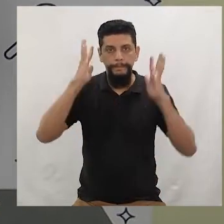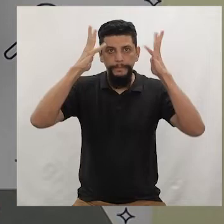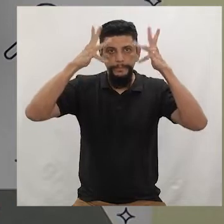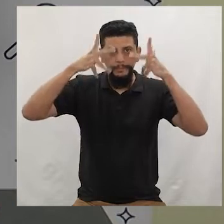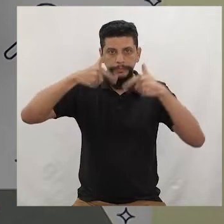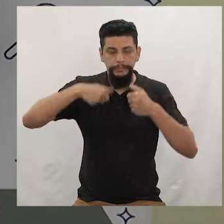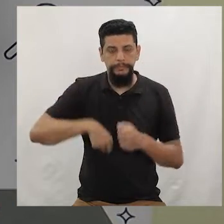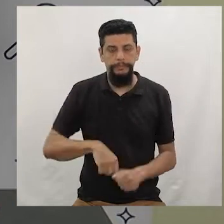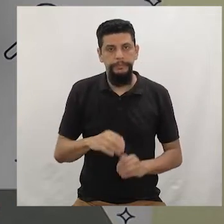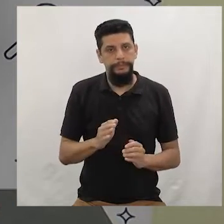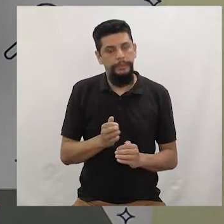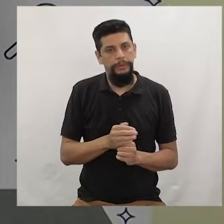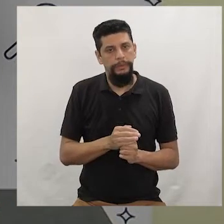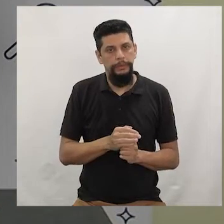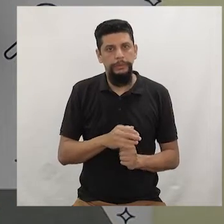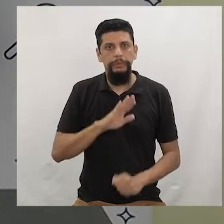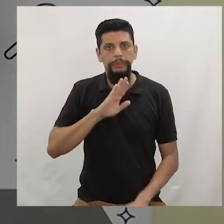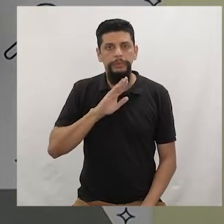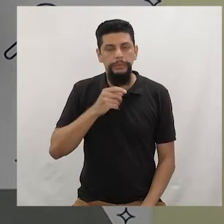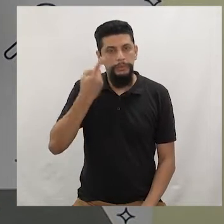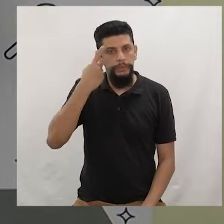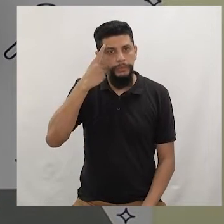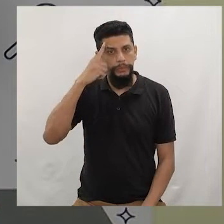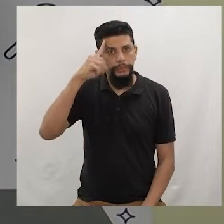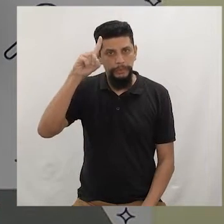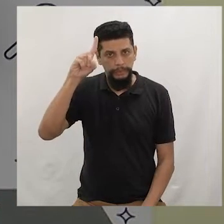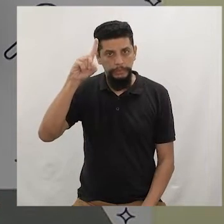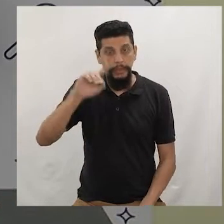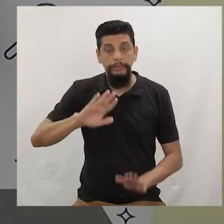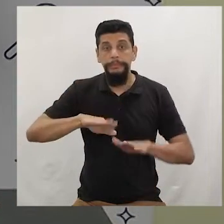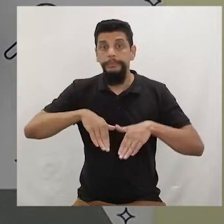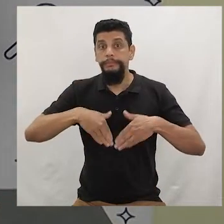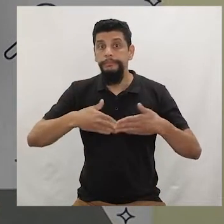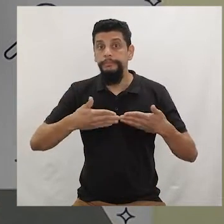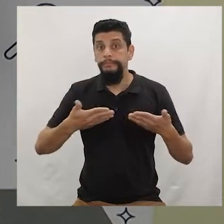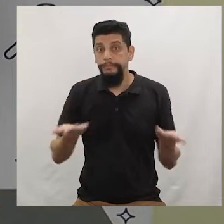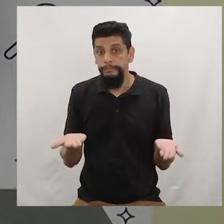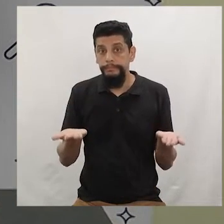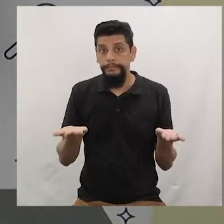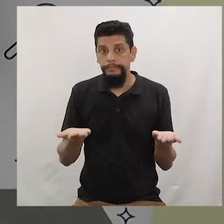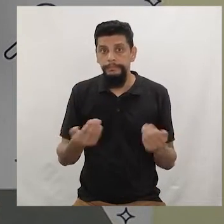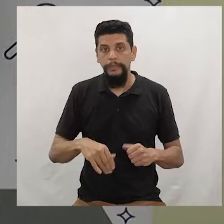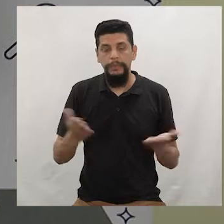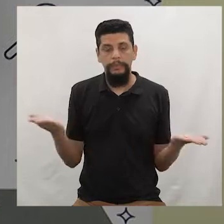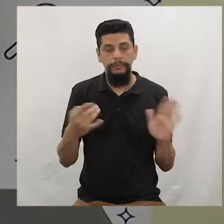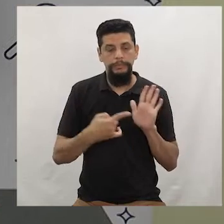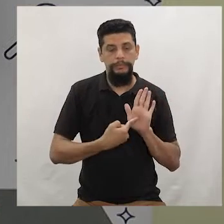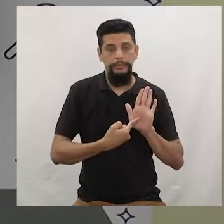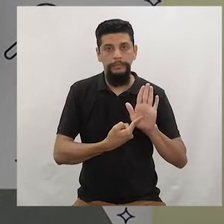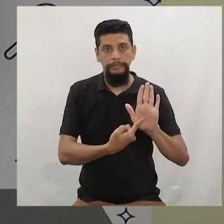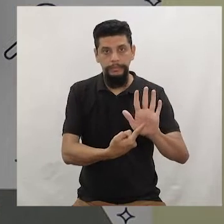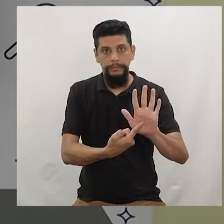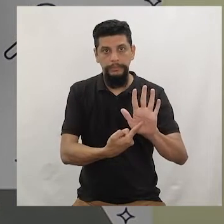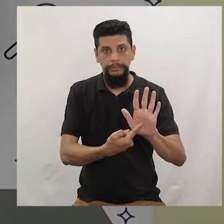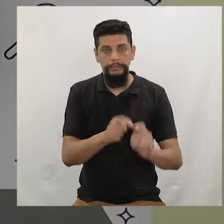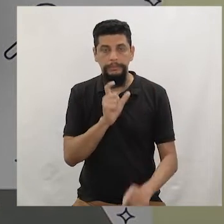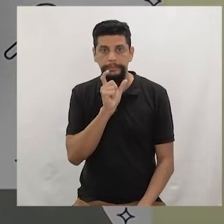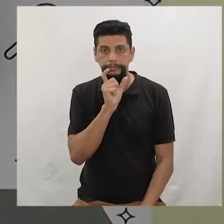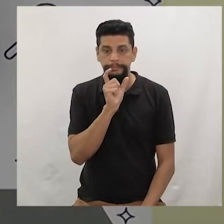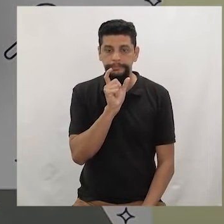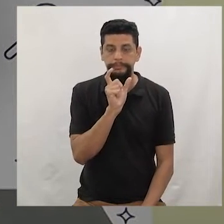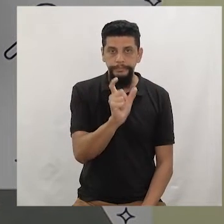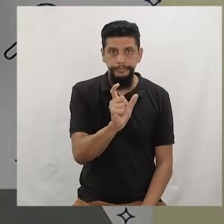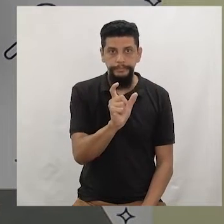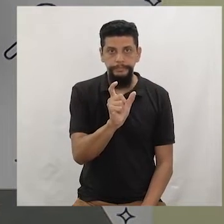eles apareciam durante o dia. Então, vamos destacar aqui